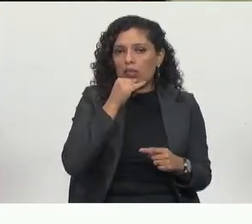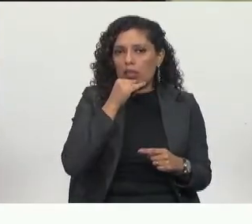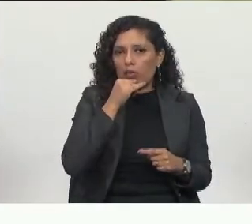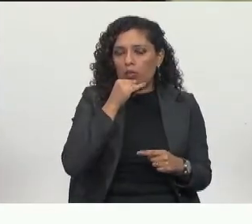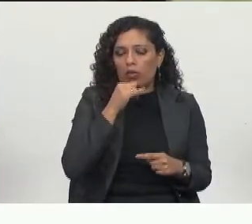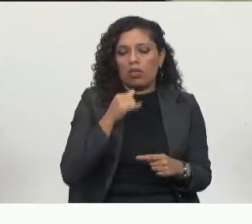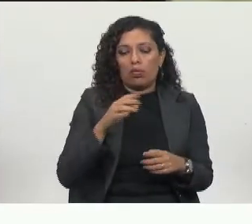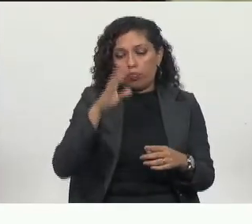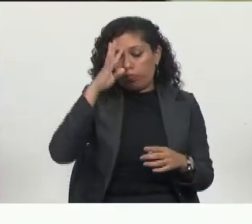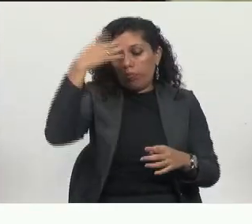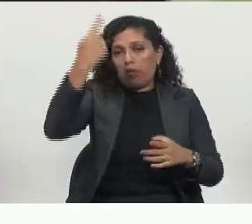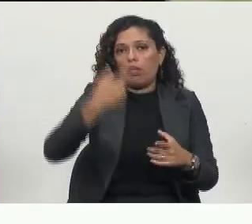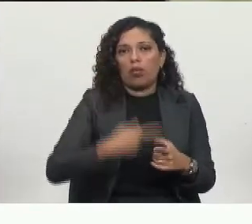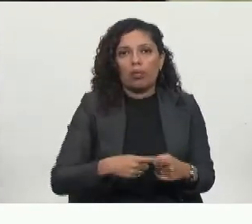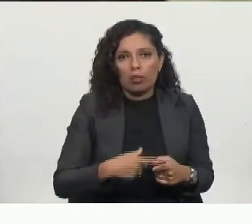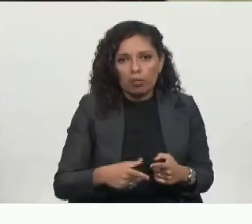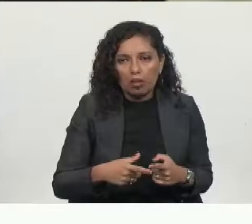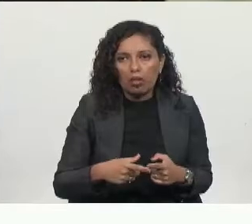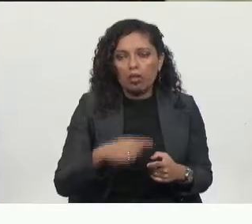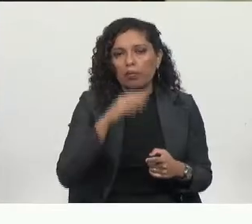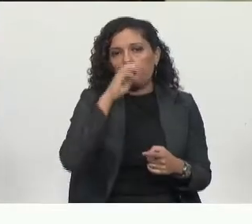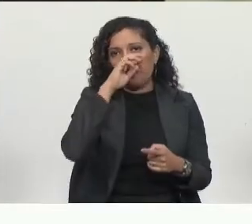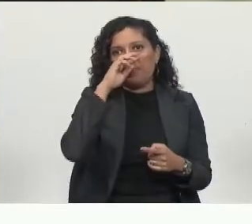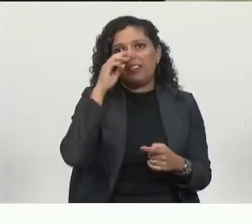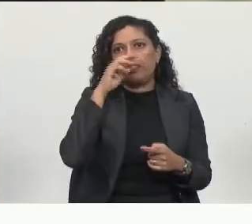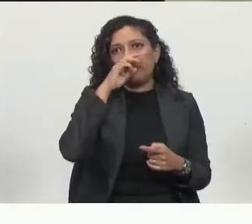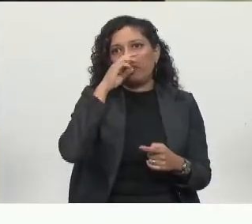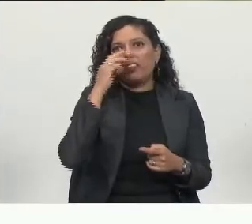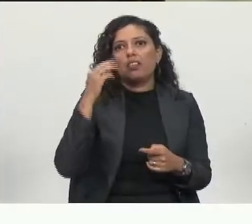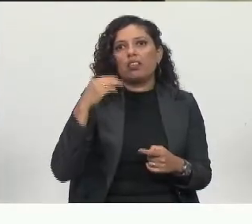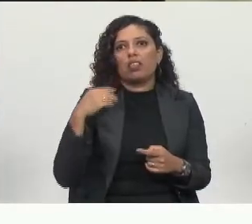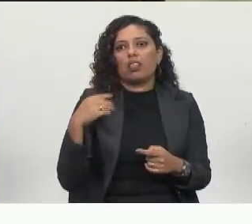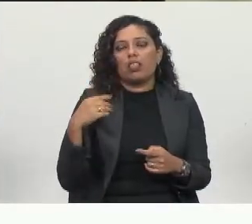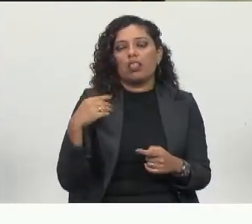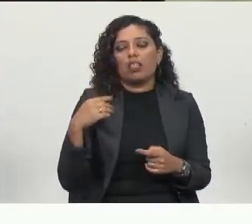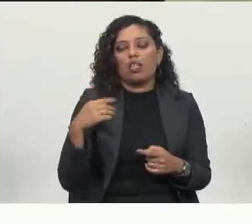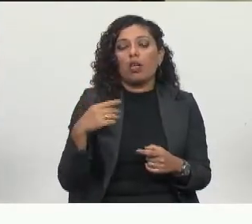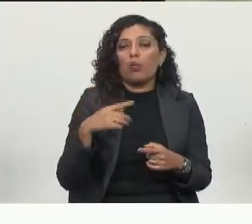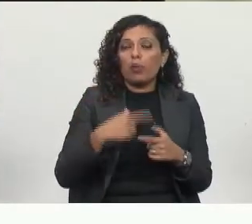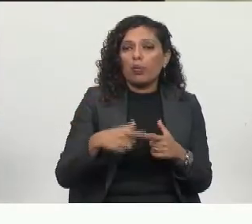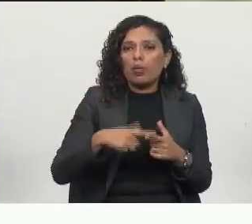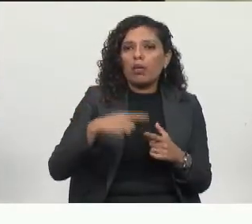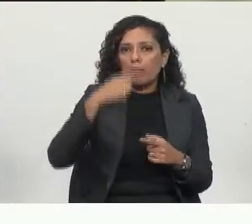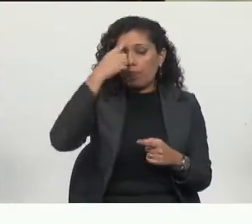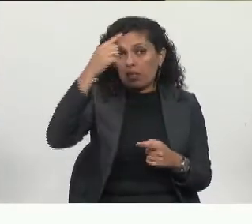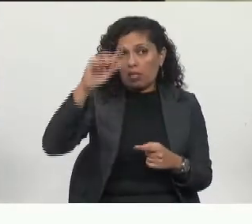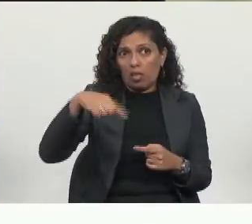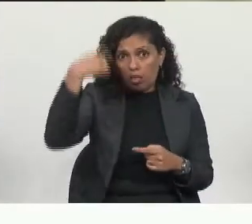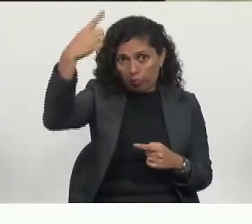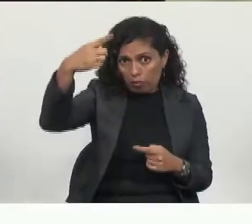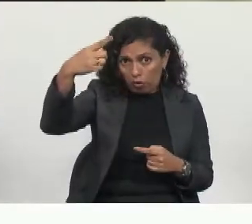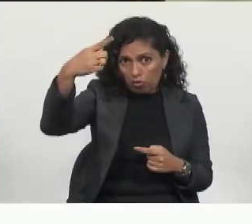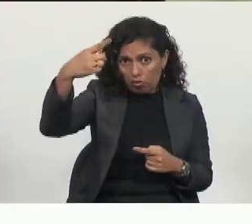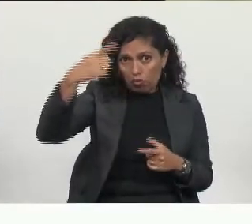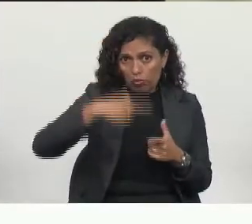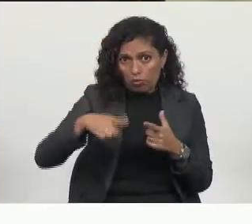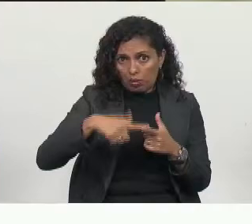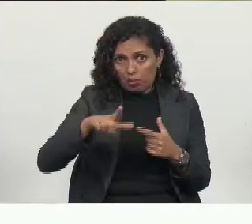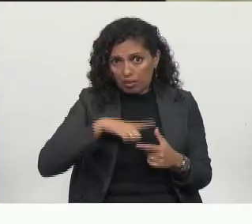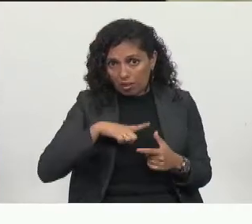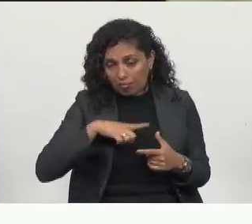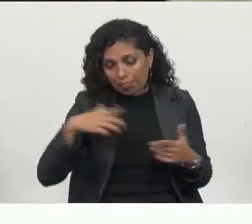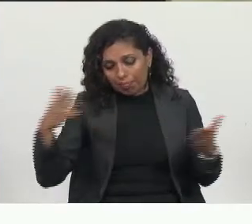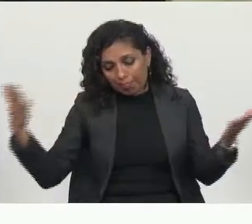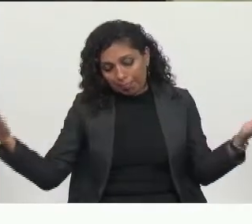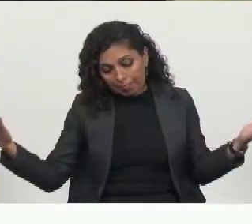atípico depois. Nossa, entrou alguém aqui e matou todo mundo. Então, depois que o caldo entorna, que é